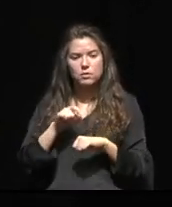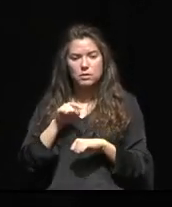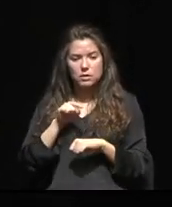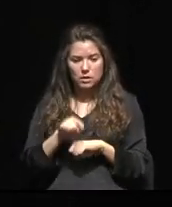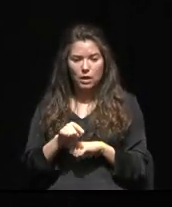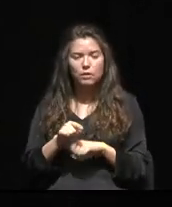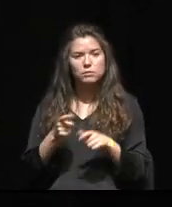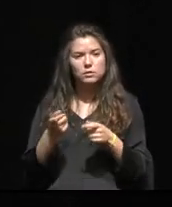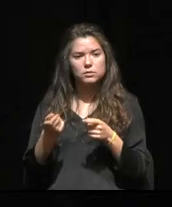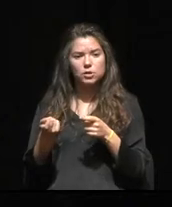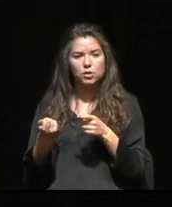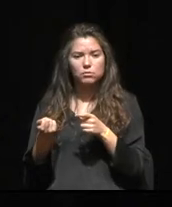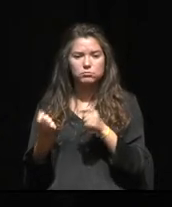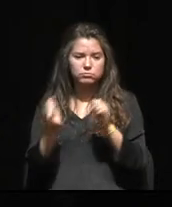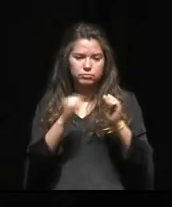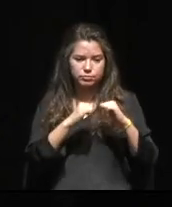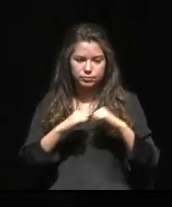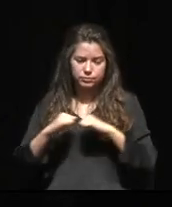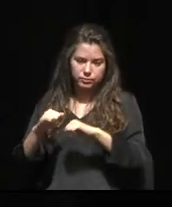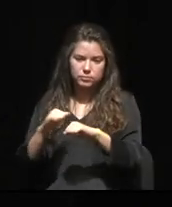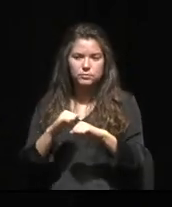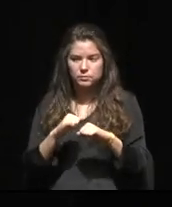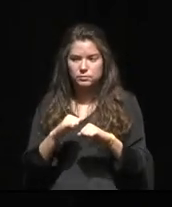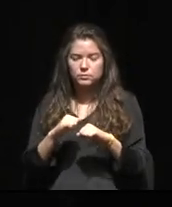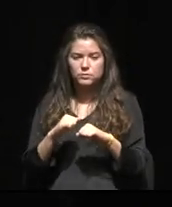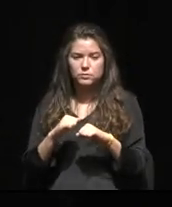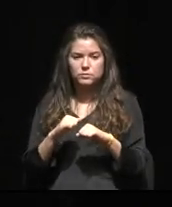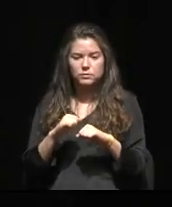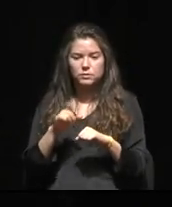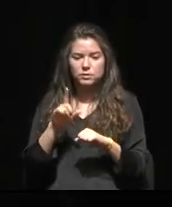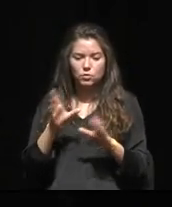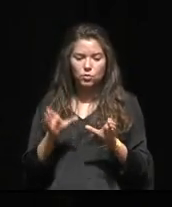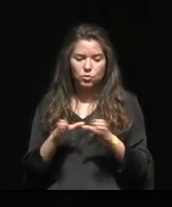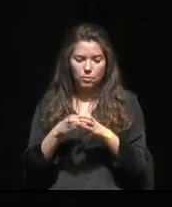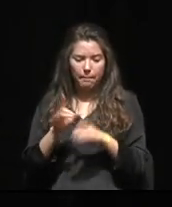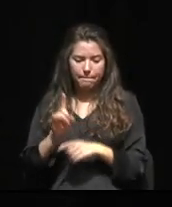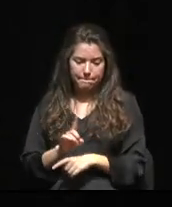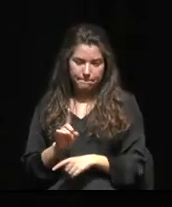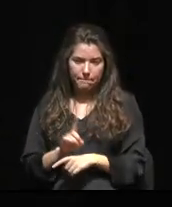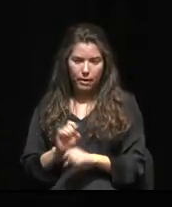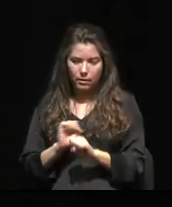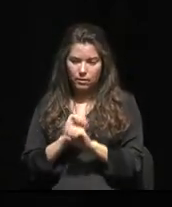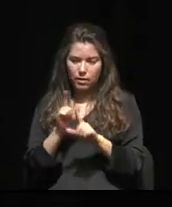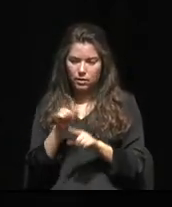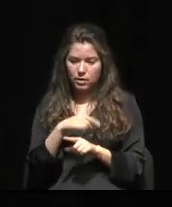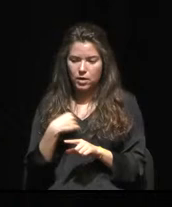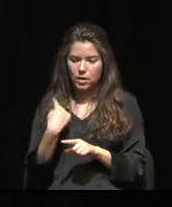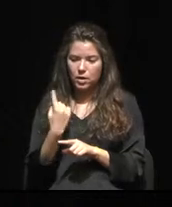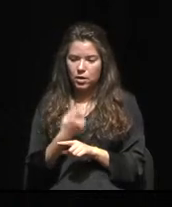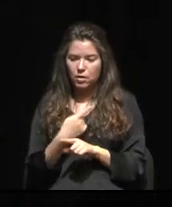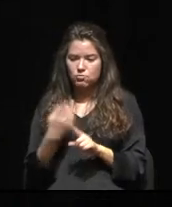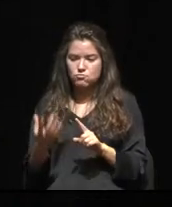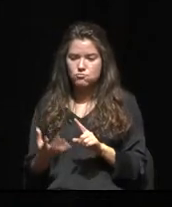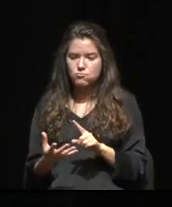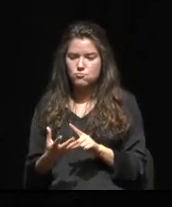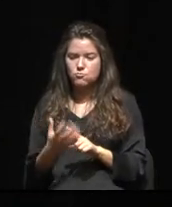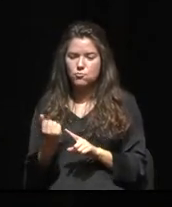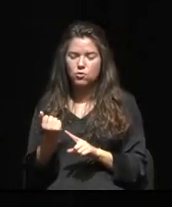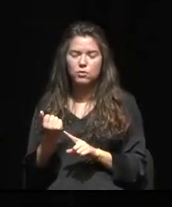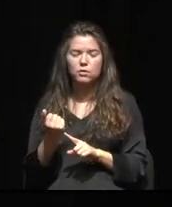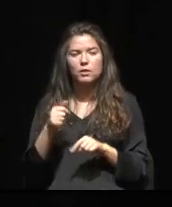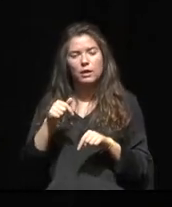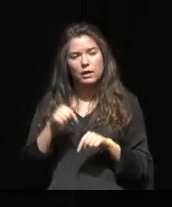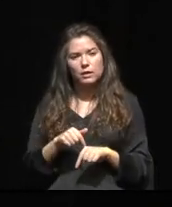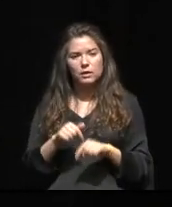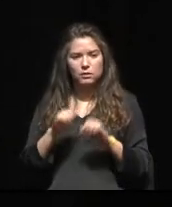seja harmonizada dentro da da da primeira comissão e portanto que nós entre nós consigamos chegar aqui a